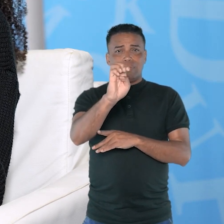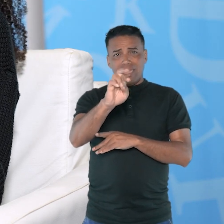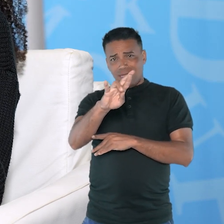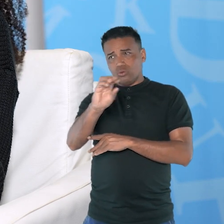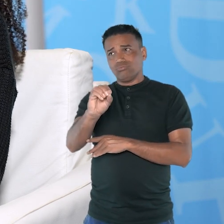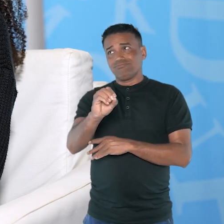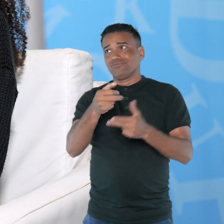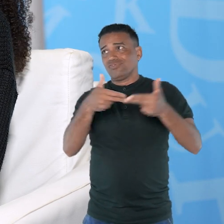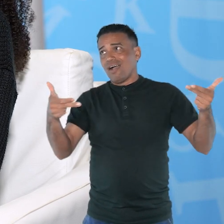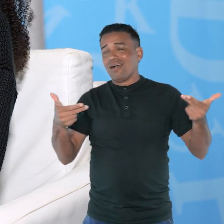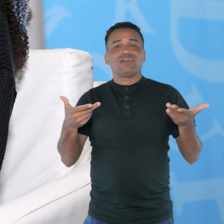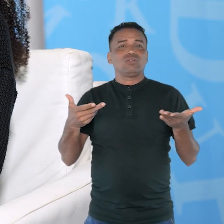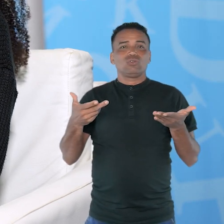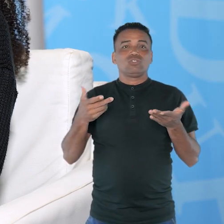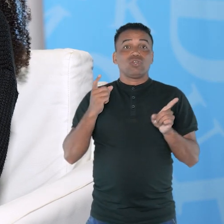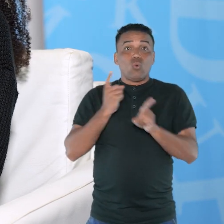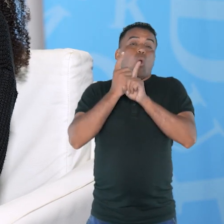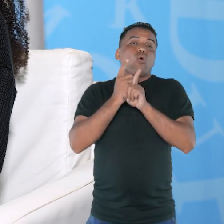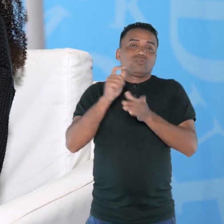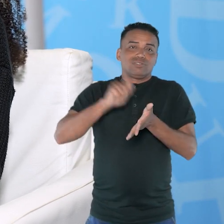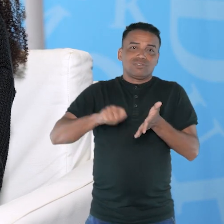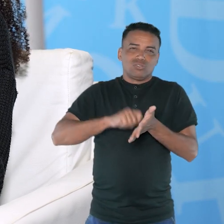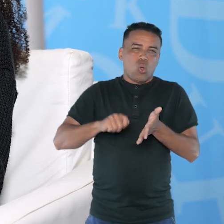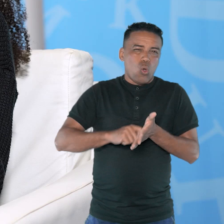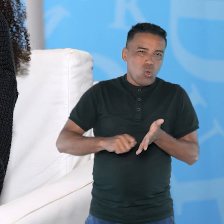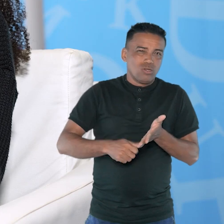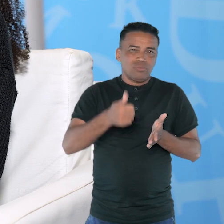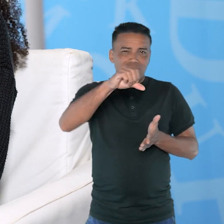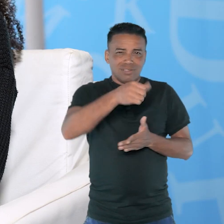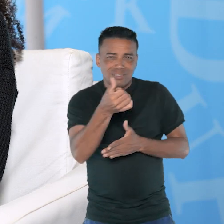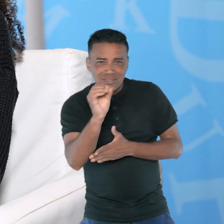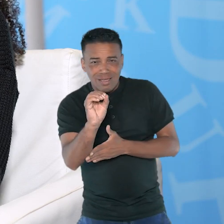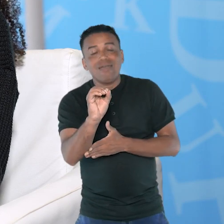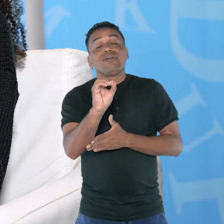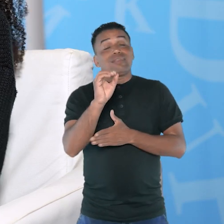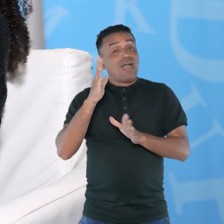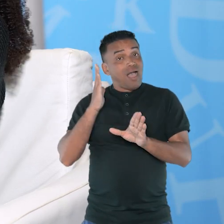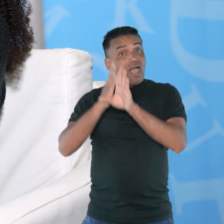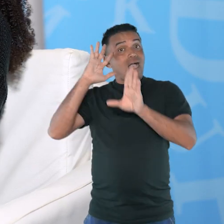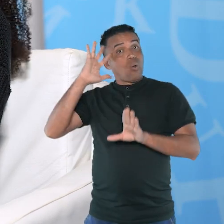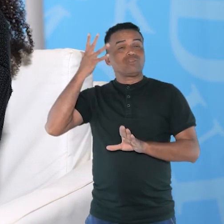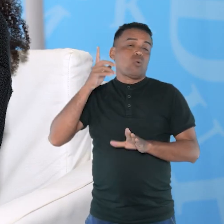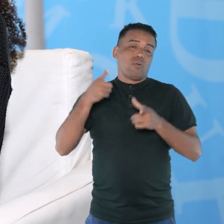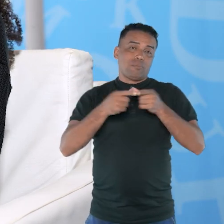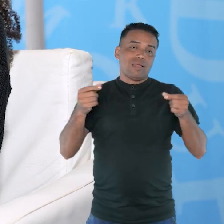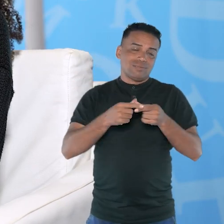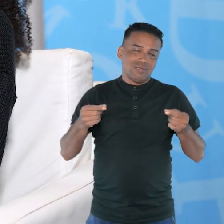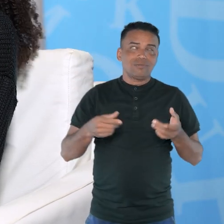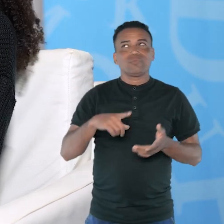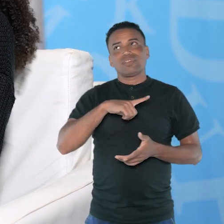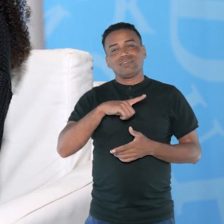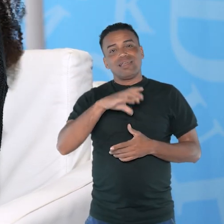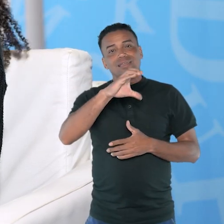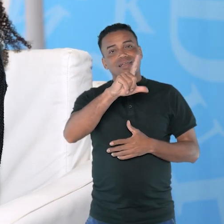de escritores nos anos 60 aconteceu em Brasília, aconteceram ali no Hotel Nacional, então tem várias fotos, assim, Clarice Lispector